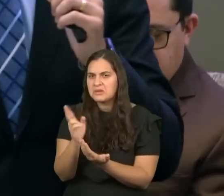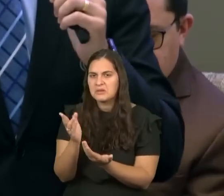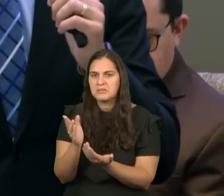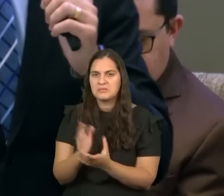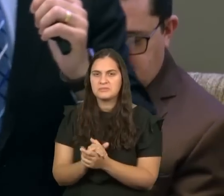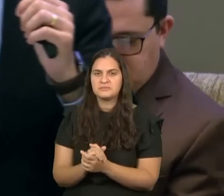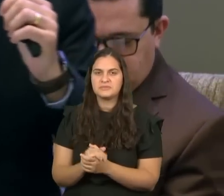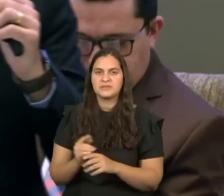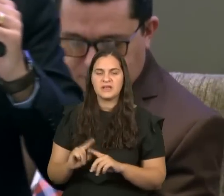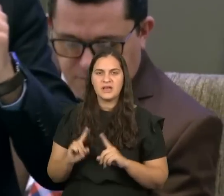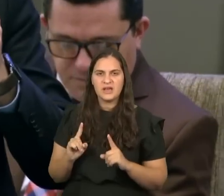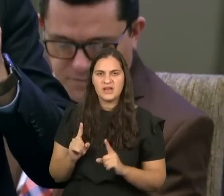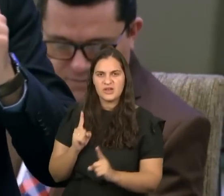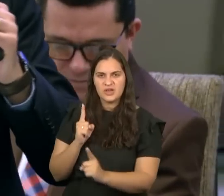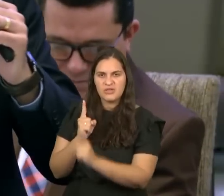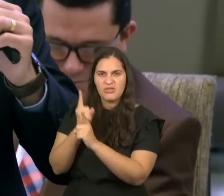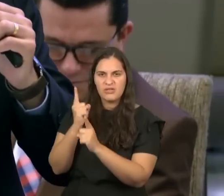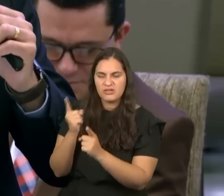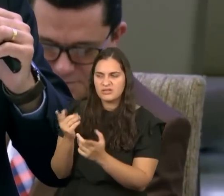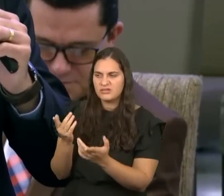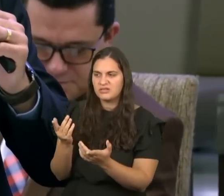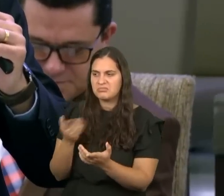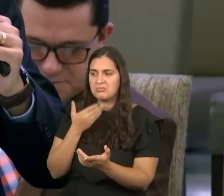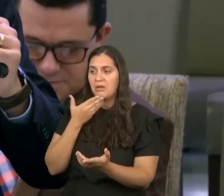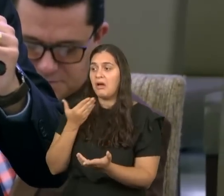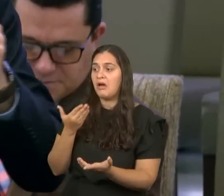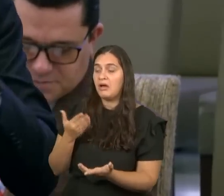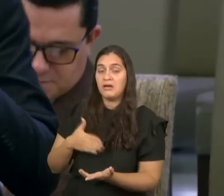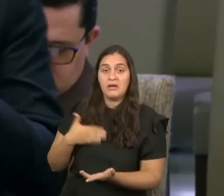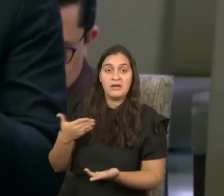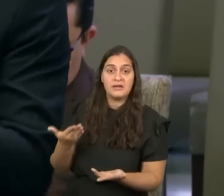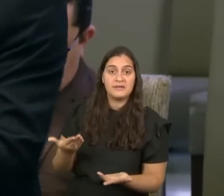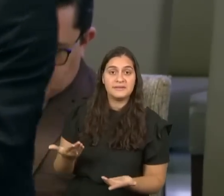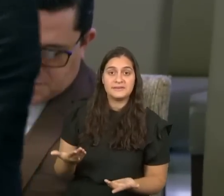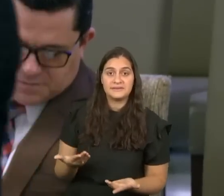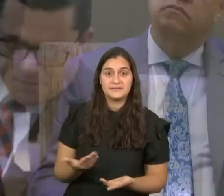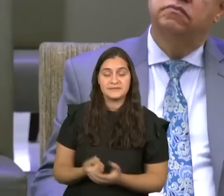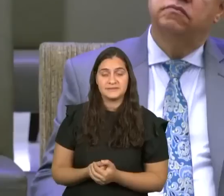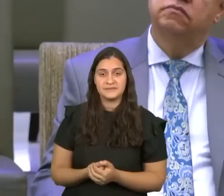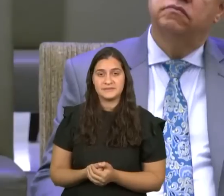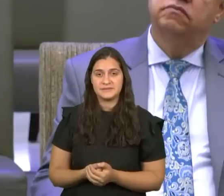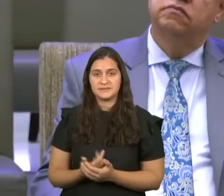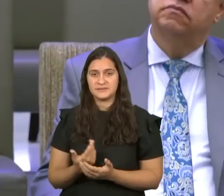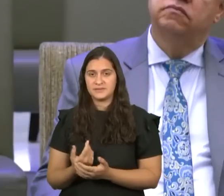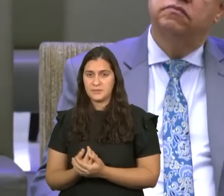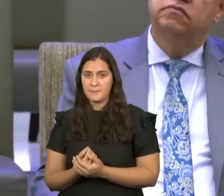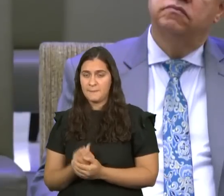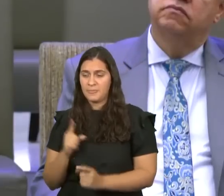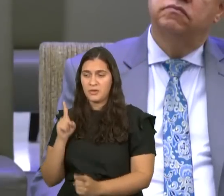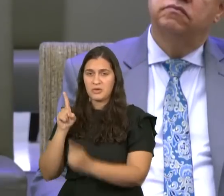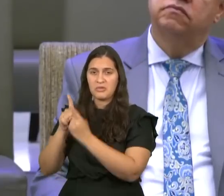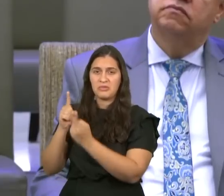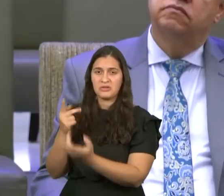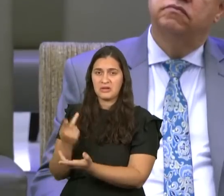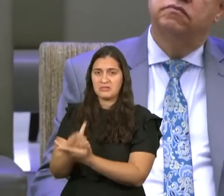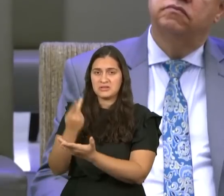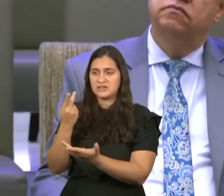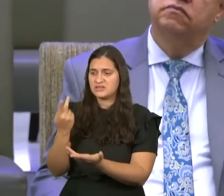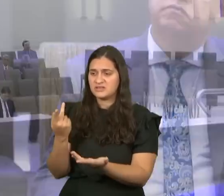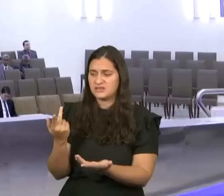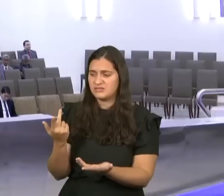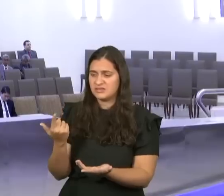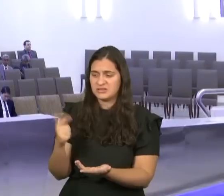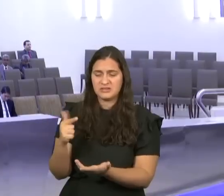encontro Não Foi uma coincidência eu vou dizer de novo este encontro Não